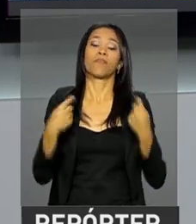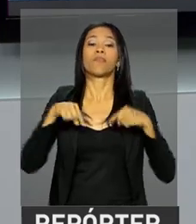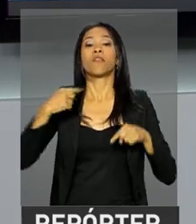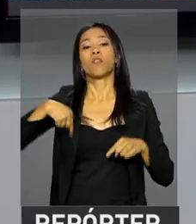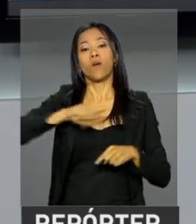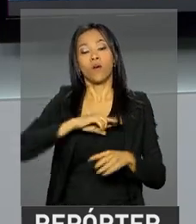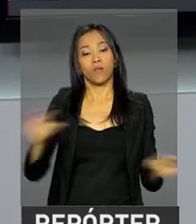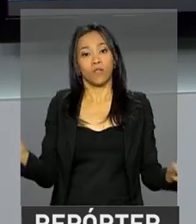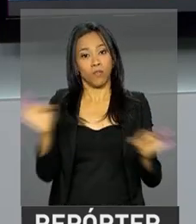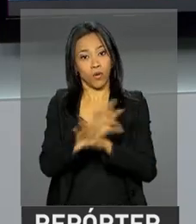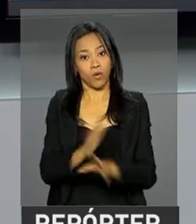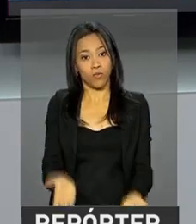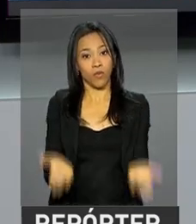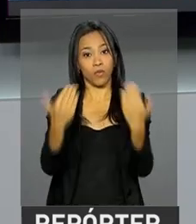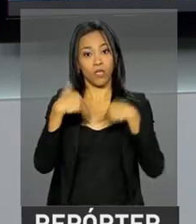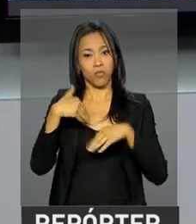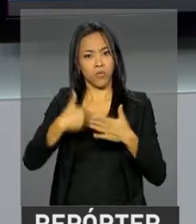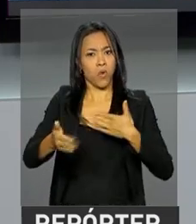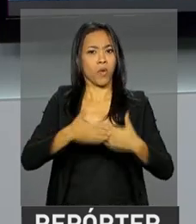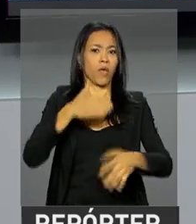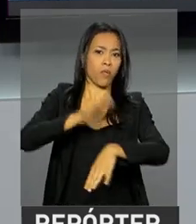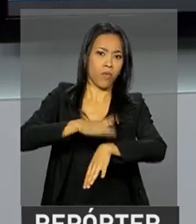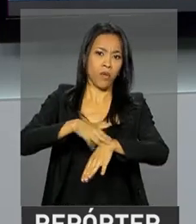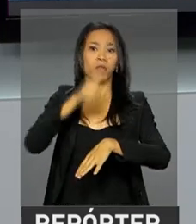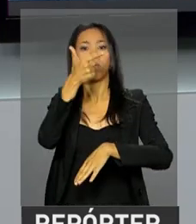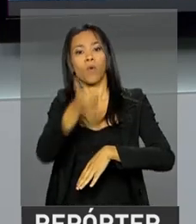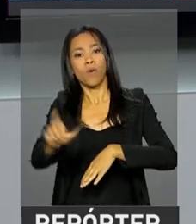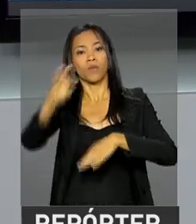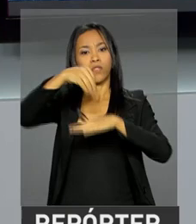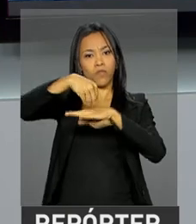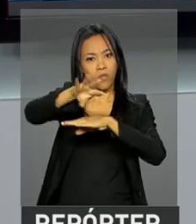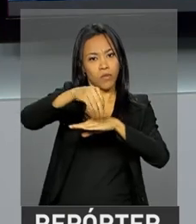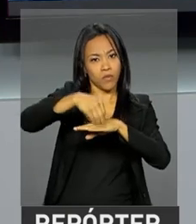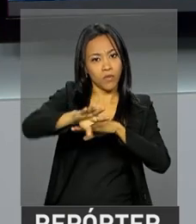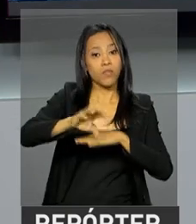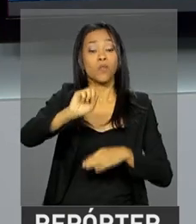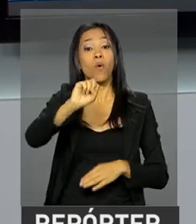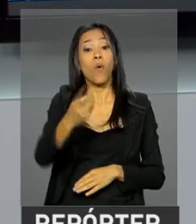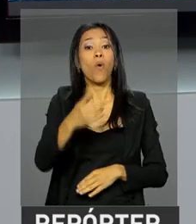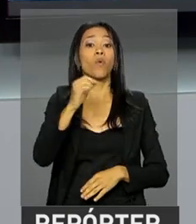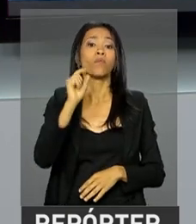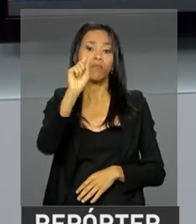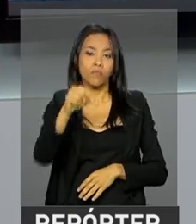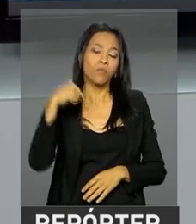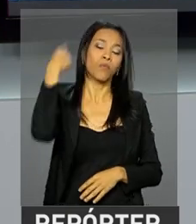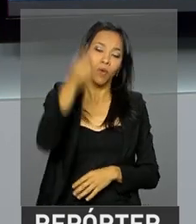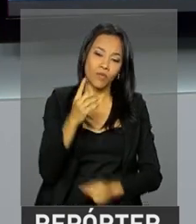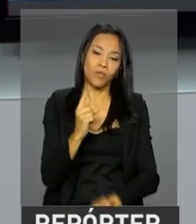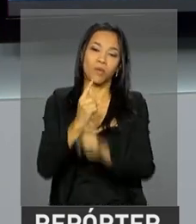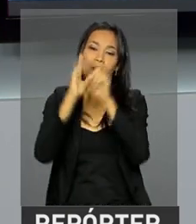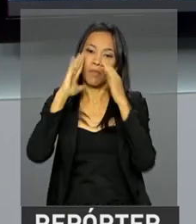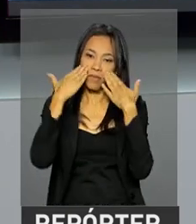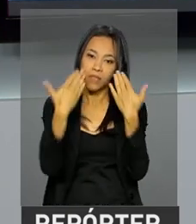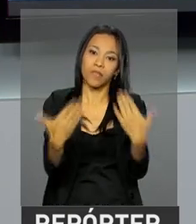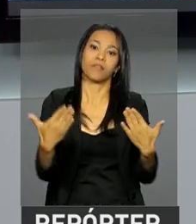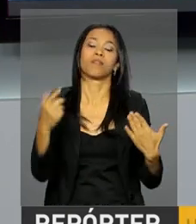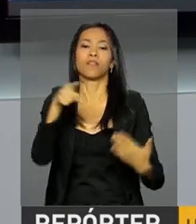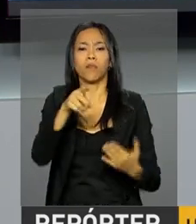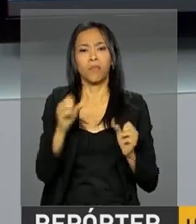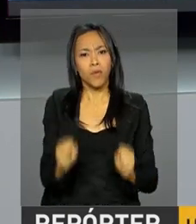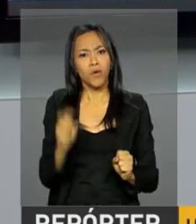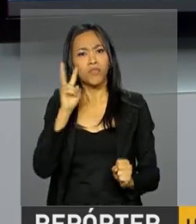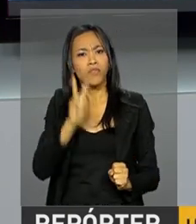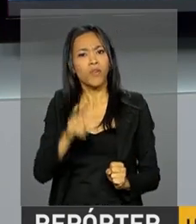NBR fica por aqui voltamos a qualquer momento com outras informações ou em uma hora na nossa próxima edição você pode